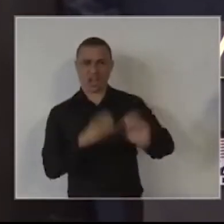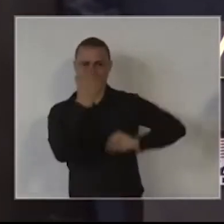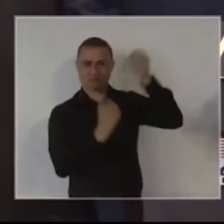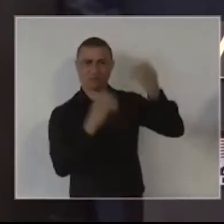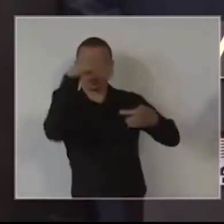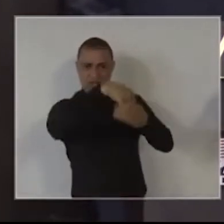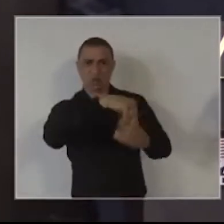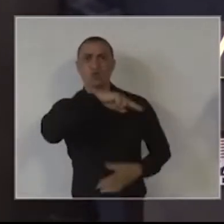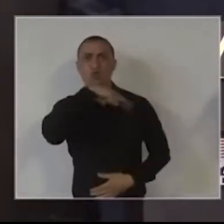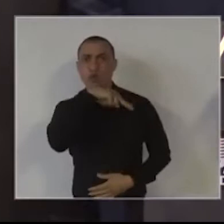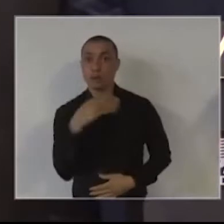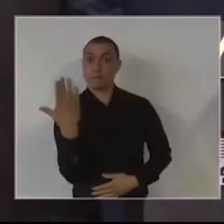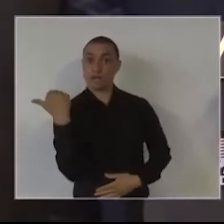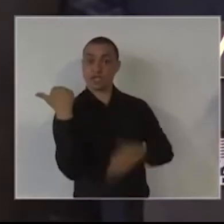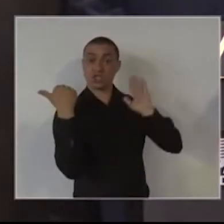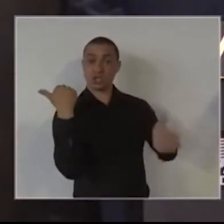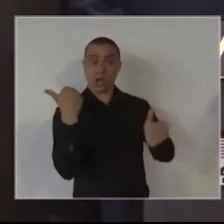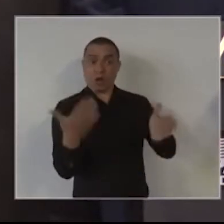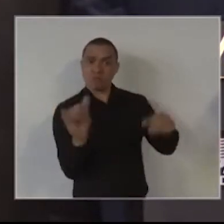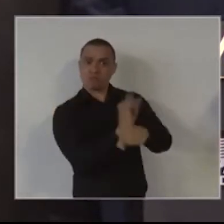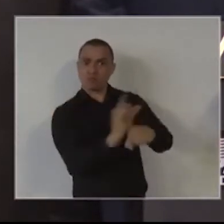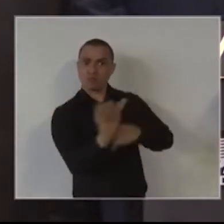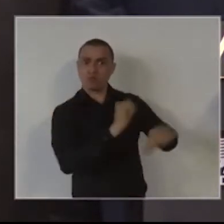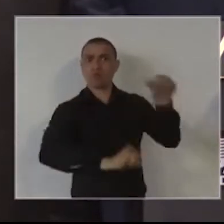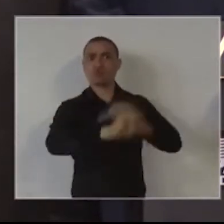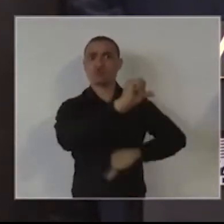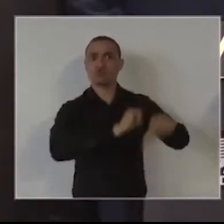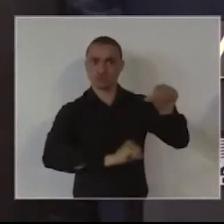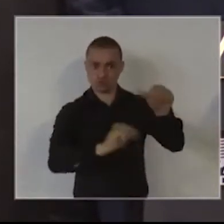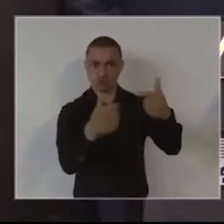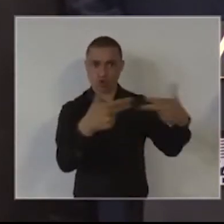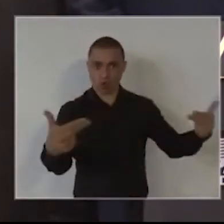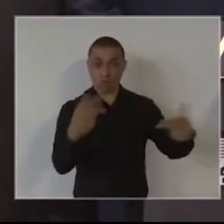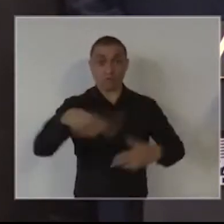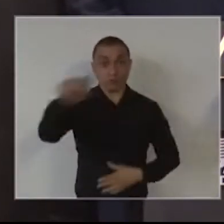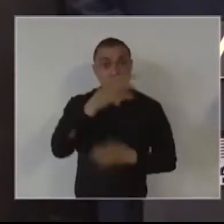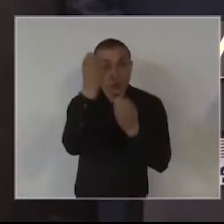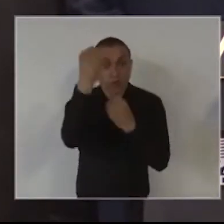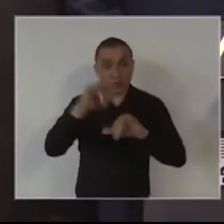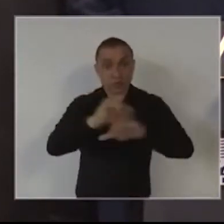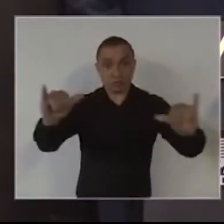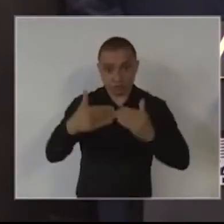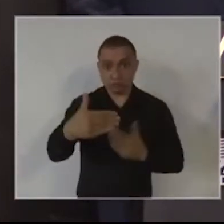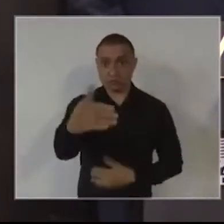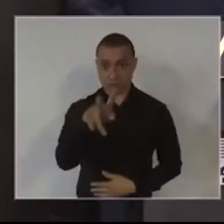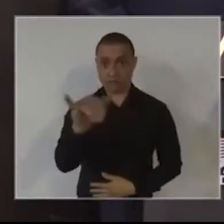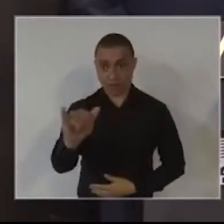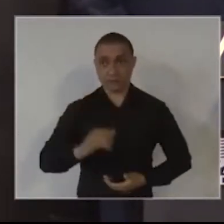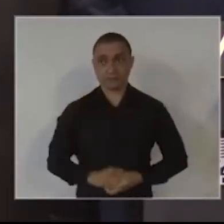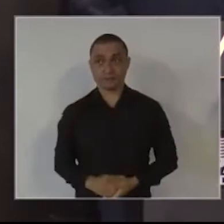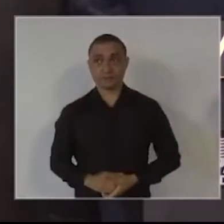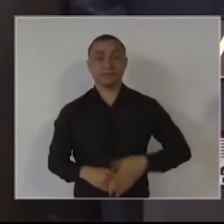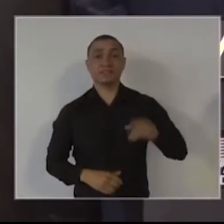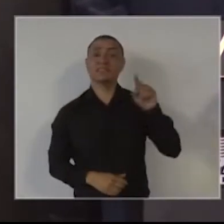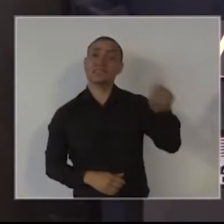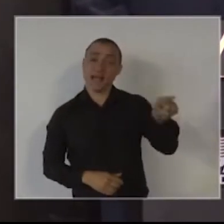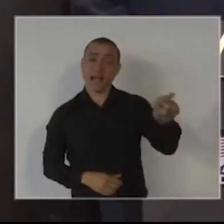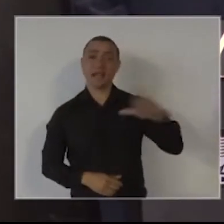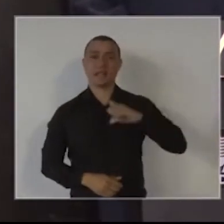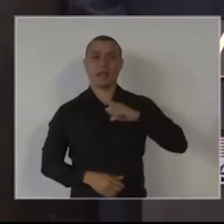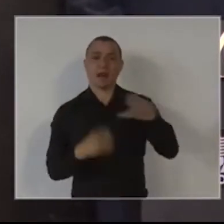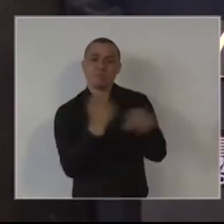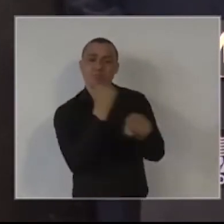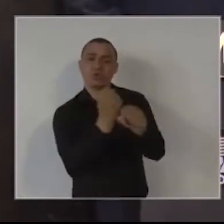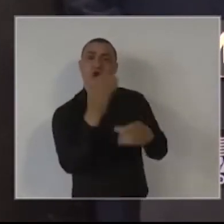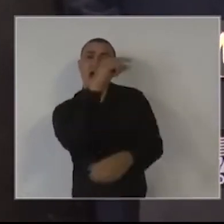Instituto Butantan, está sendo totalmente remodulada, vocês terão informações sobre isso, e ali nós teremos a